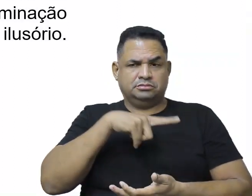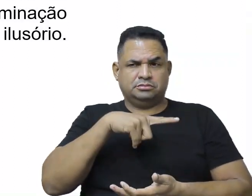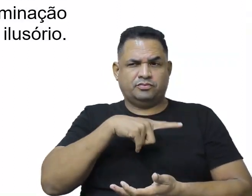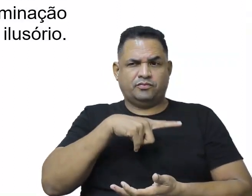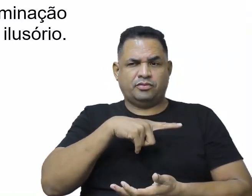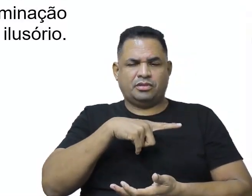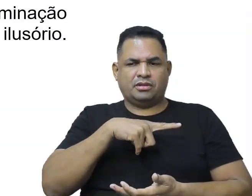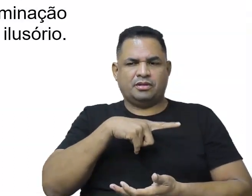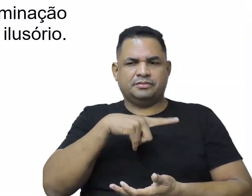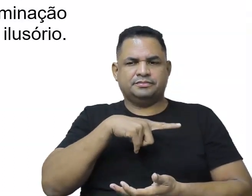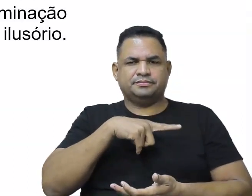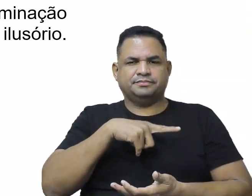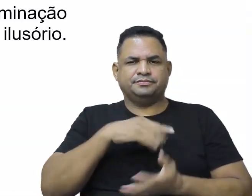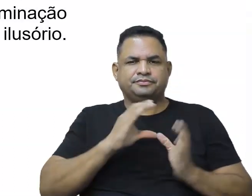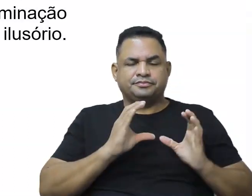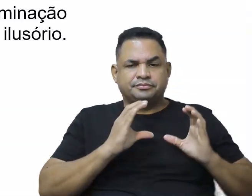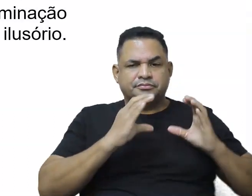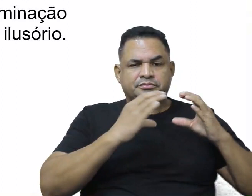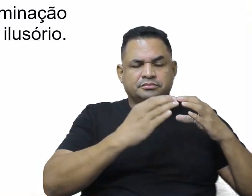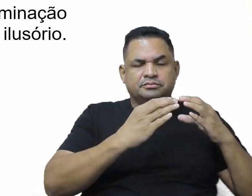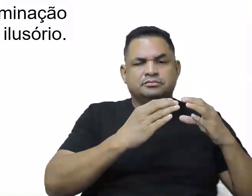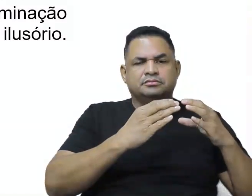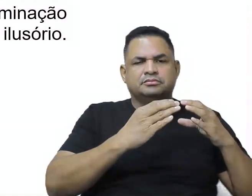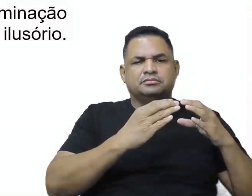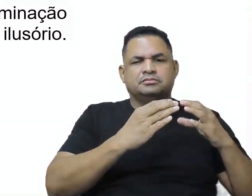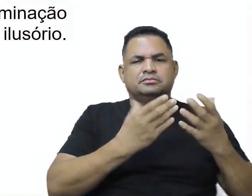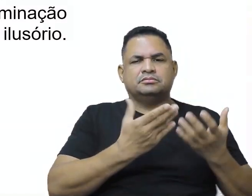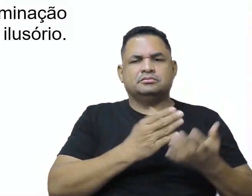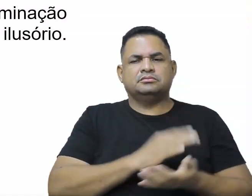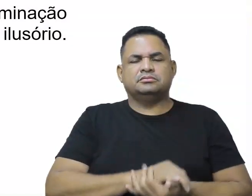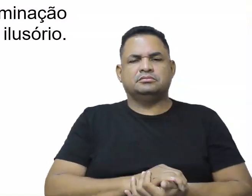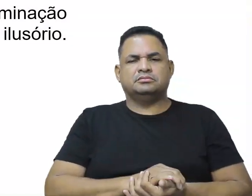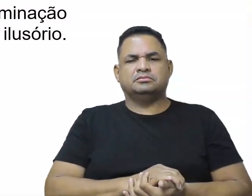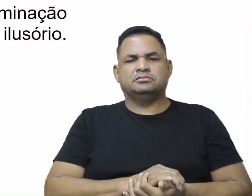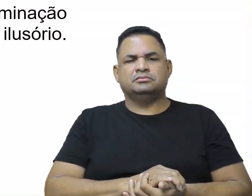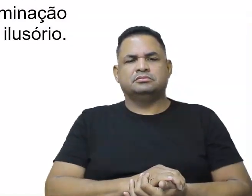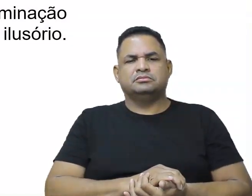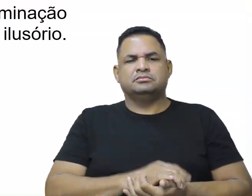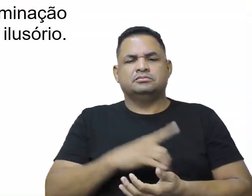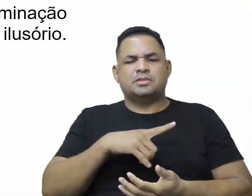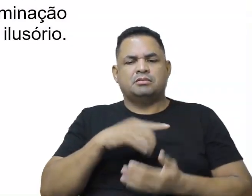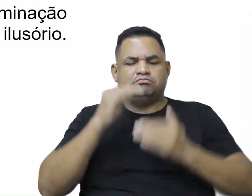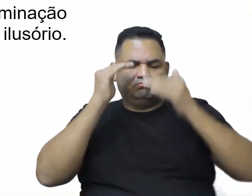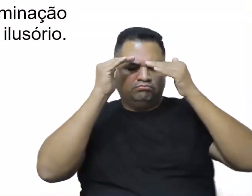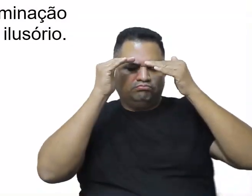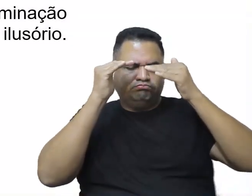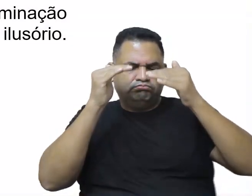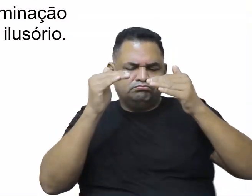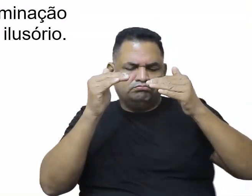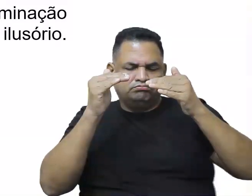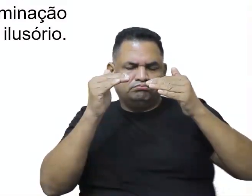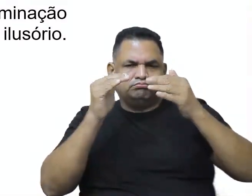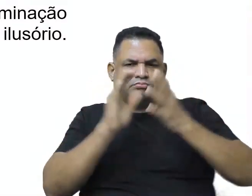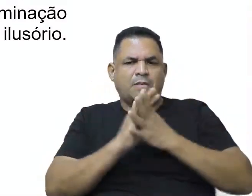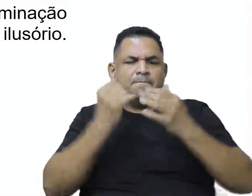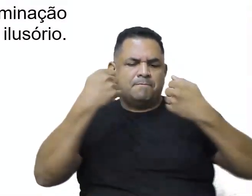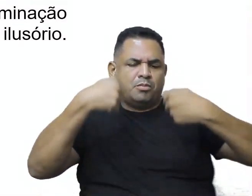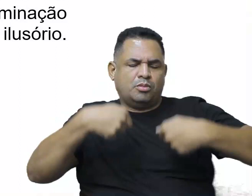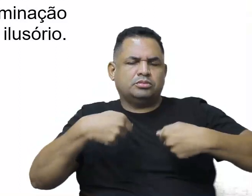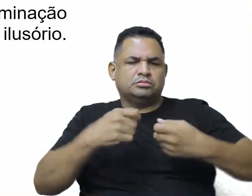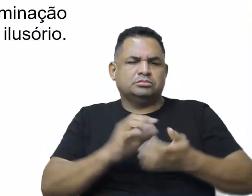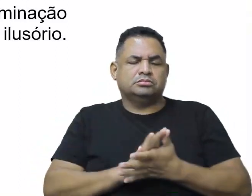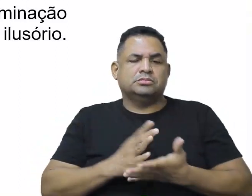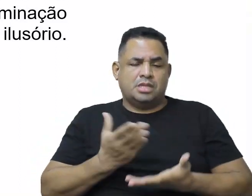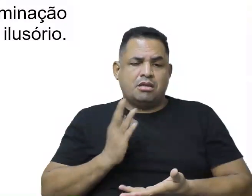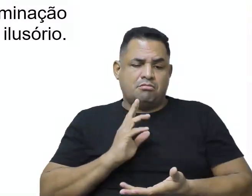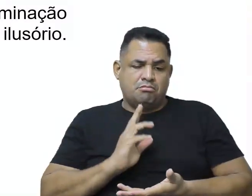uma classe que tá no na classe dominante que detém o poder e que quer